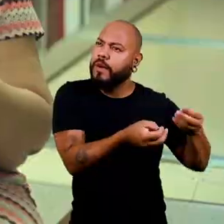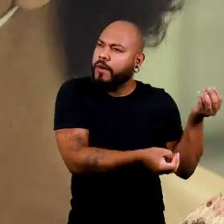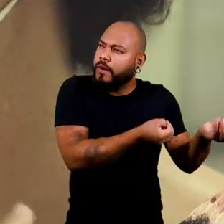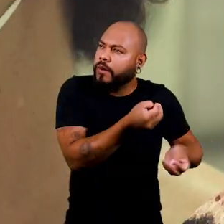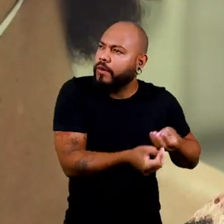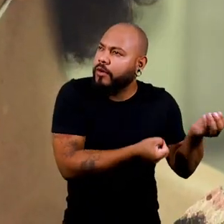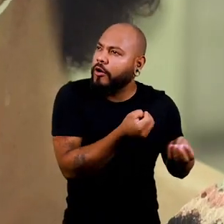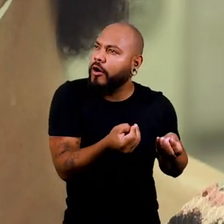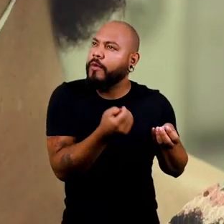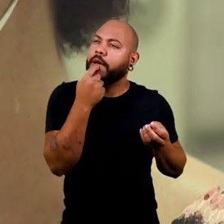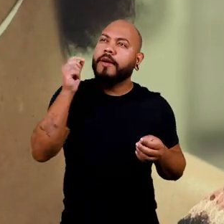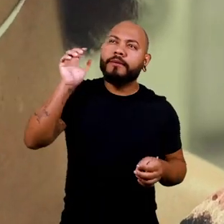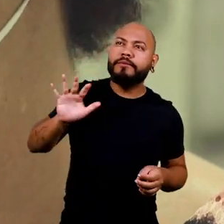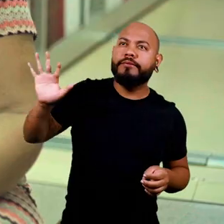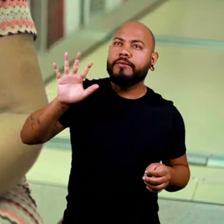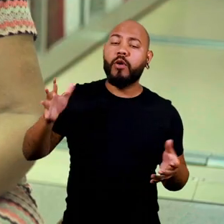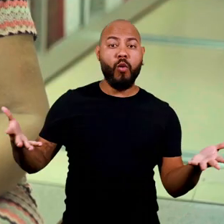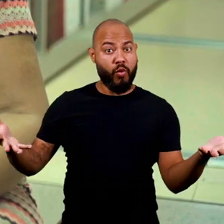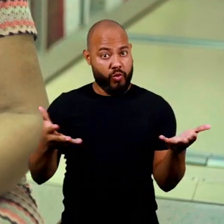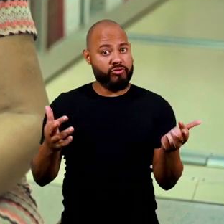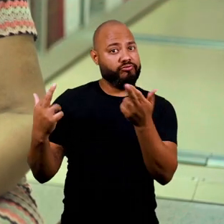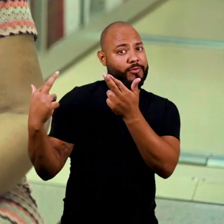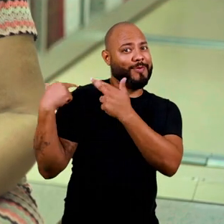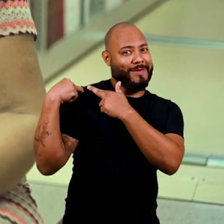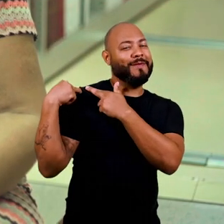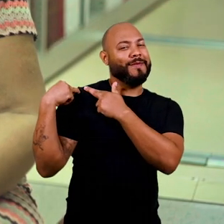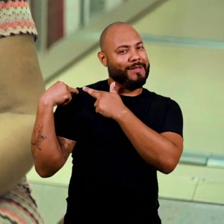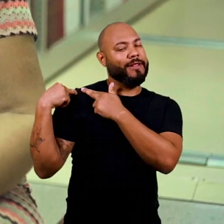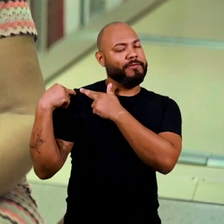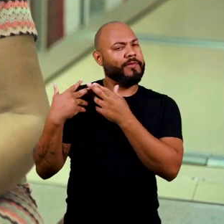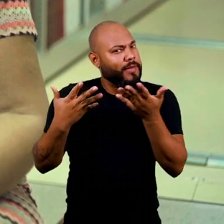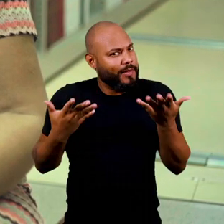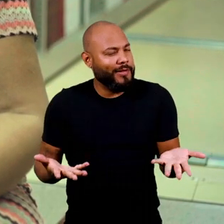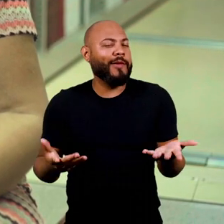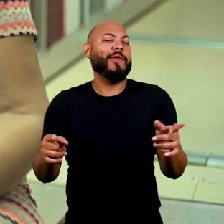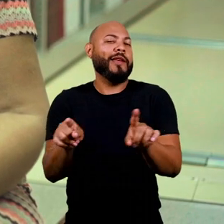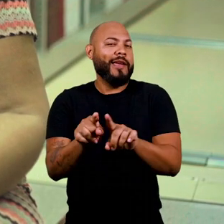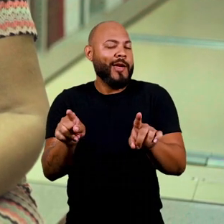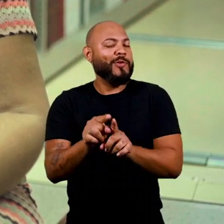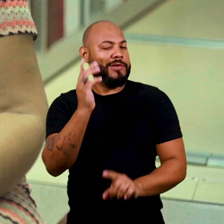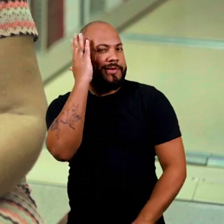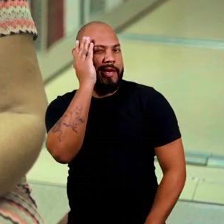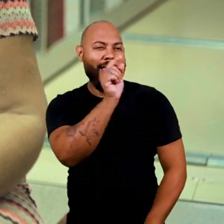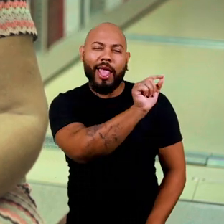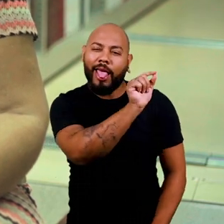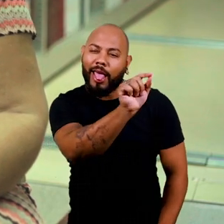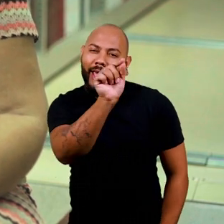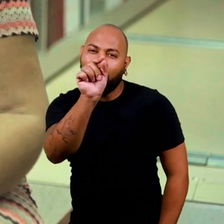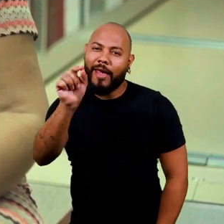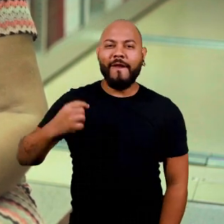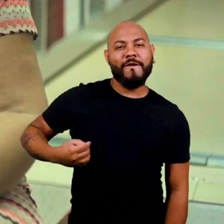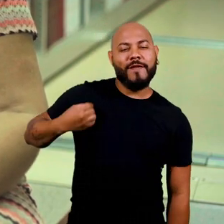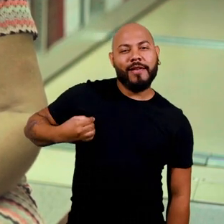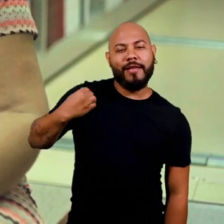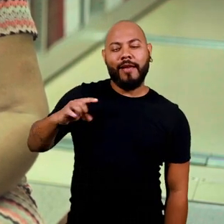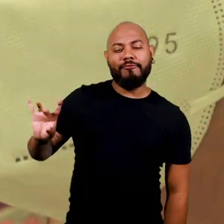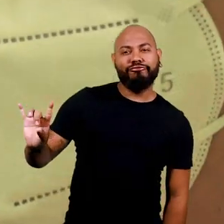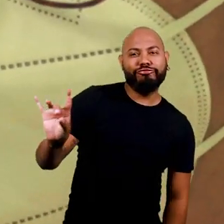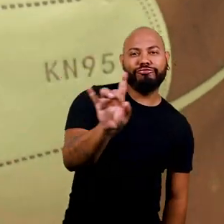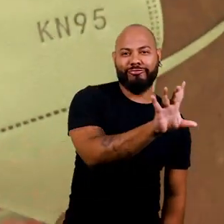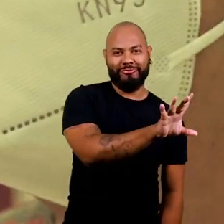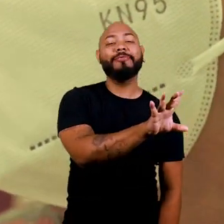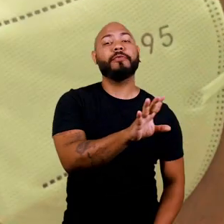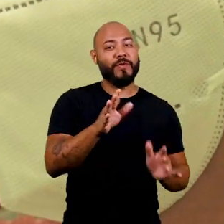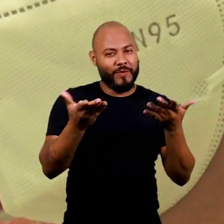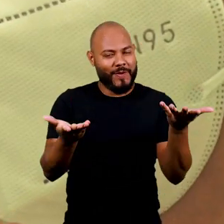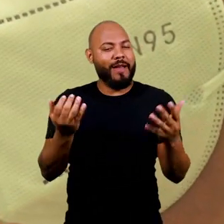hoje eu estou dirigindo. Então, eu termino que eu sei da vida de cada uma das pessoas que estão aqui. Porque